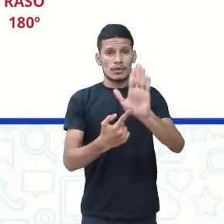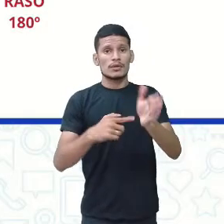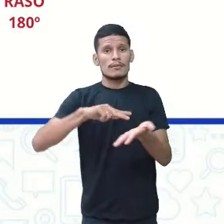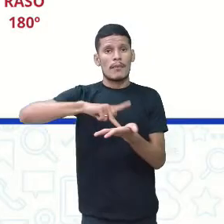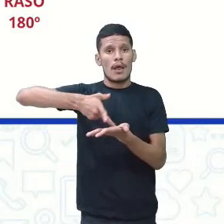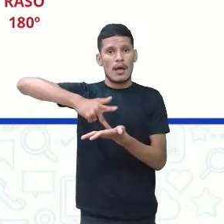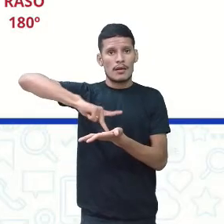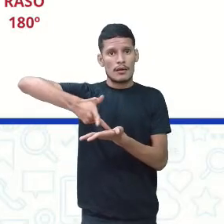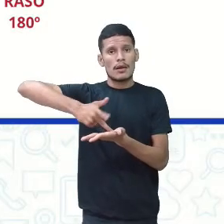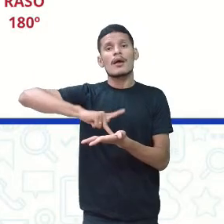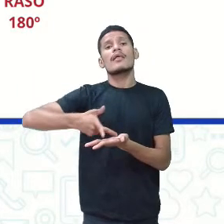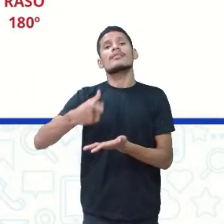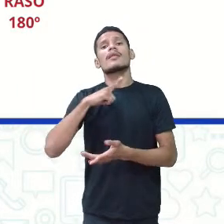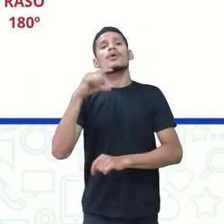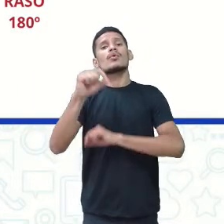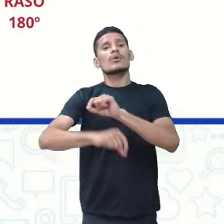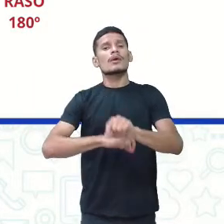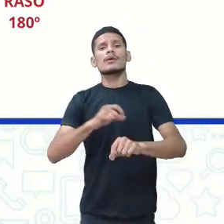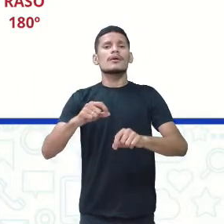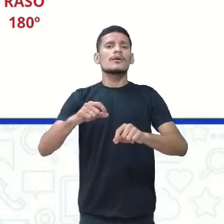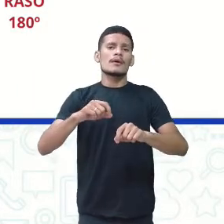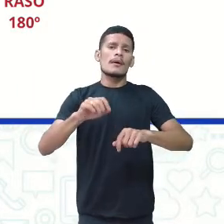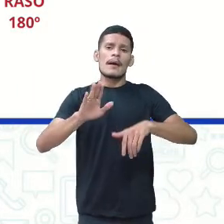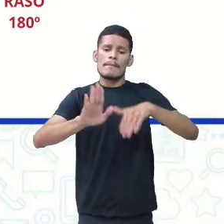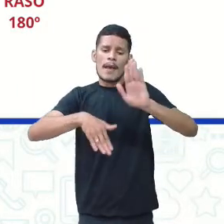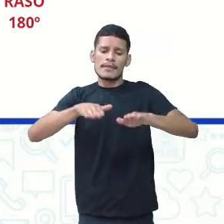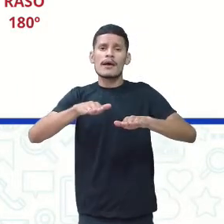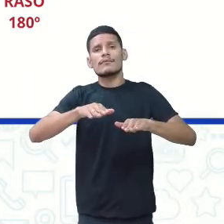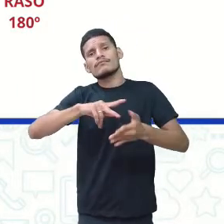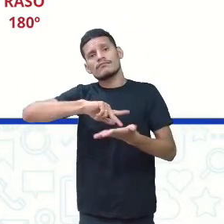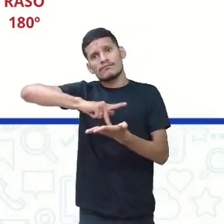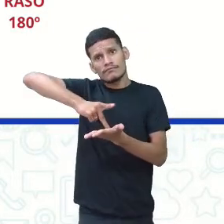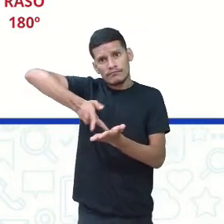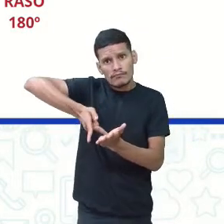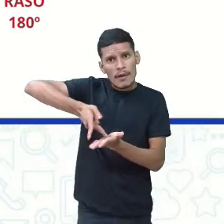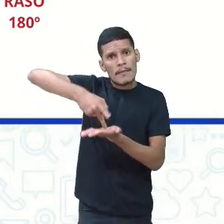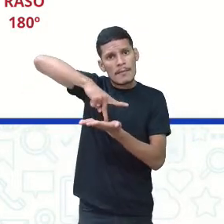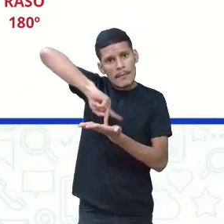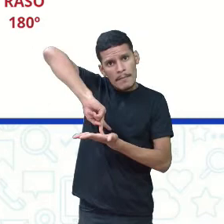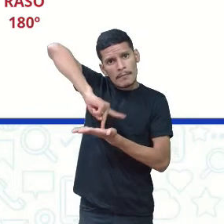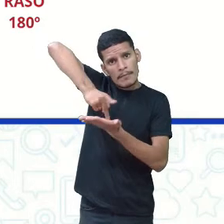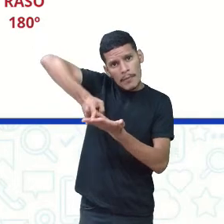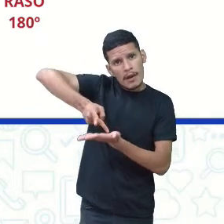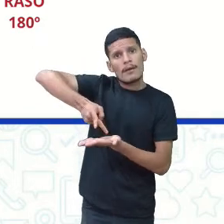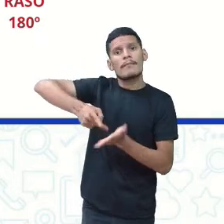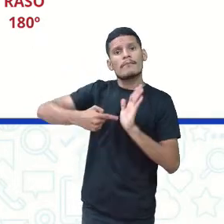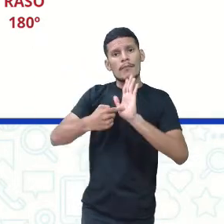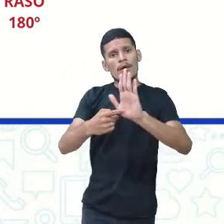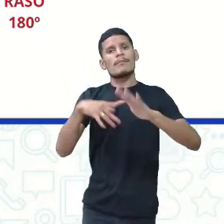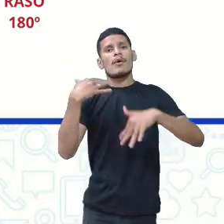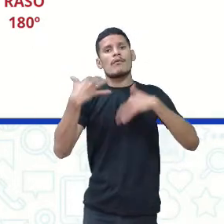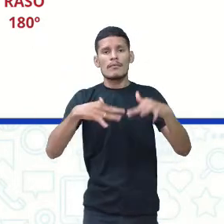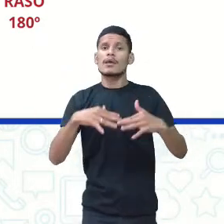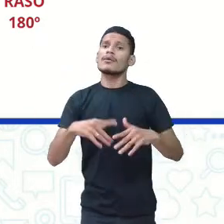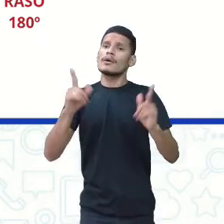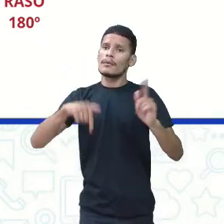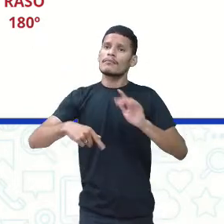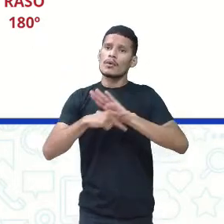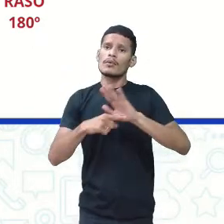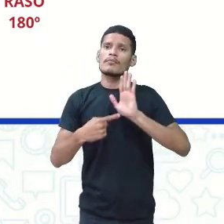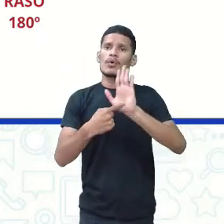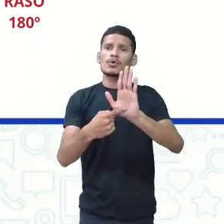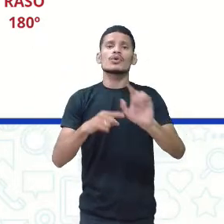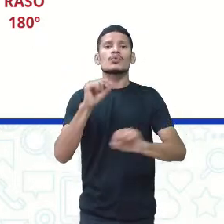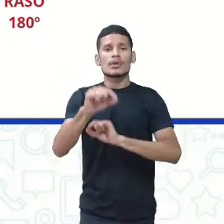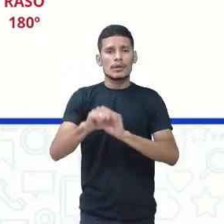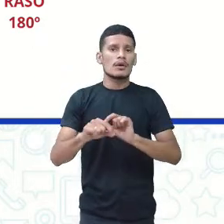que tem aqui as perninhas dela fazendo as possíveis, né, os possíveis movimentos. E aí a gente tem a representação desses ângulos. Tipo, no